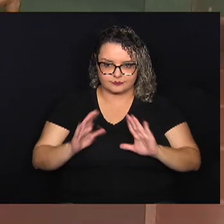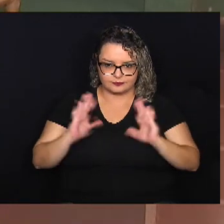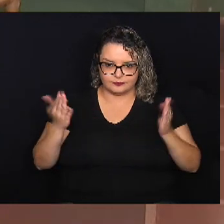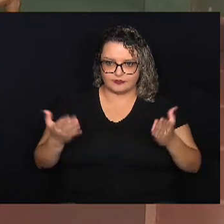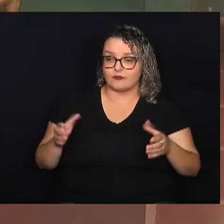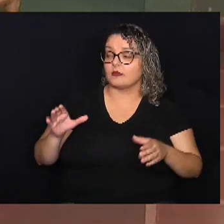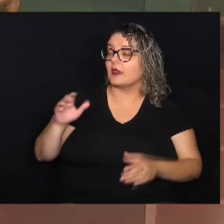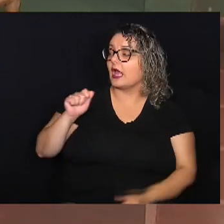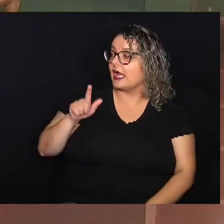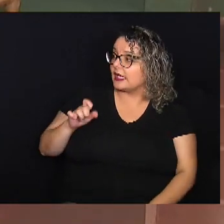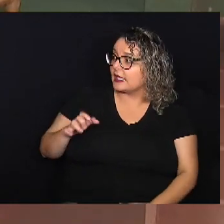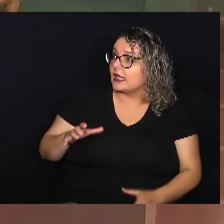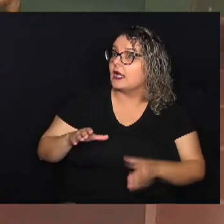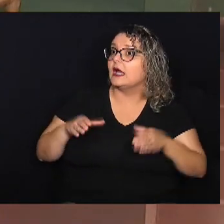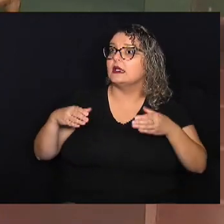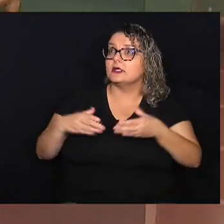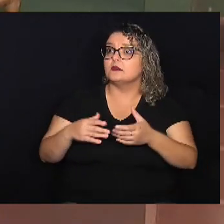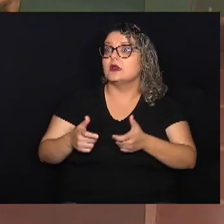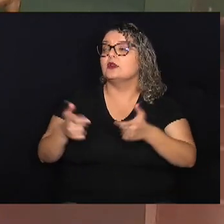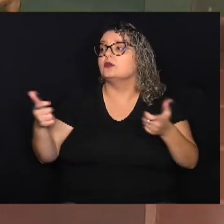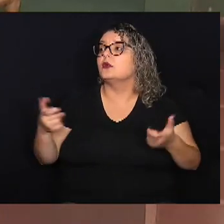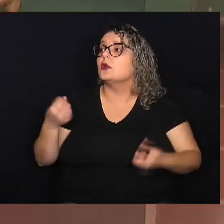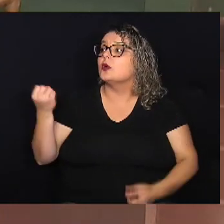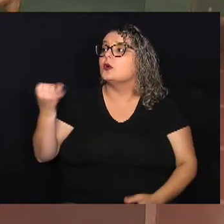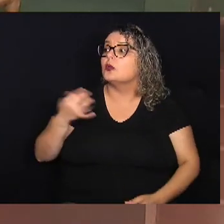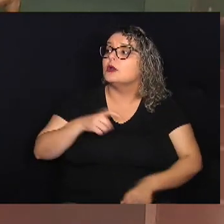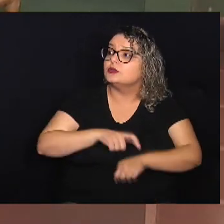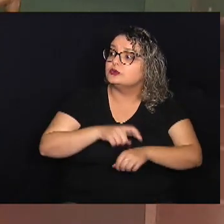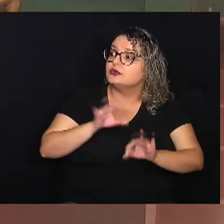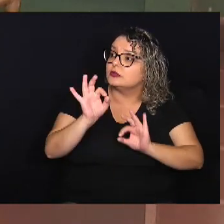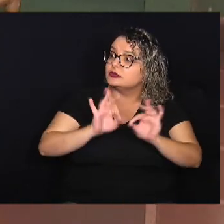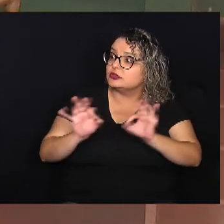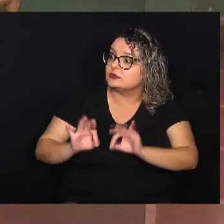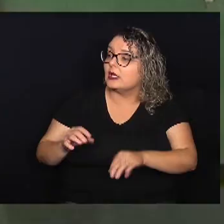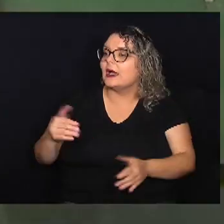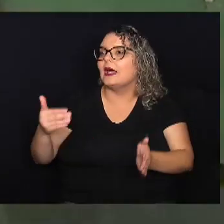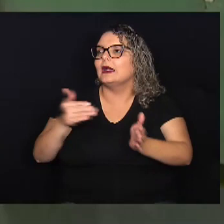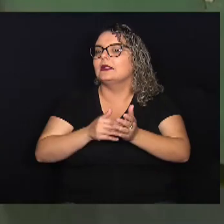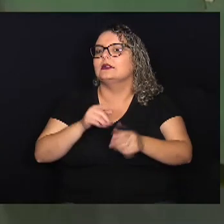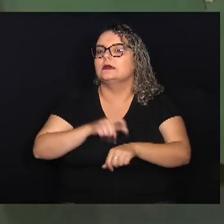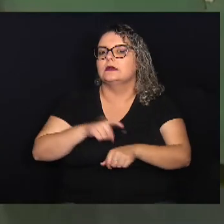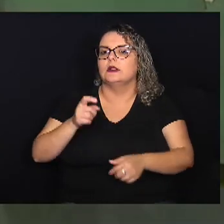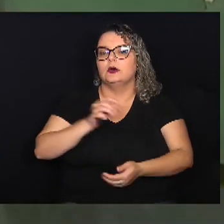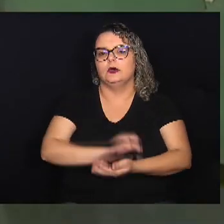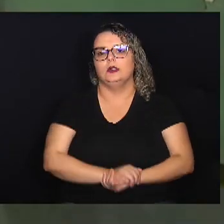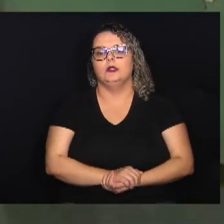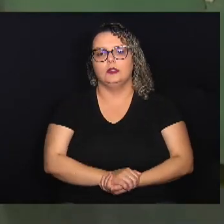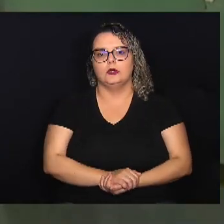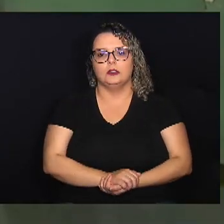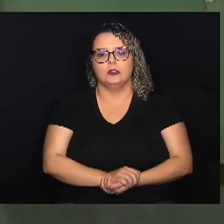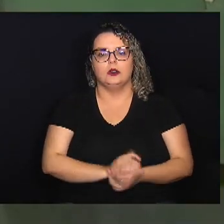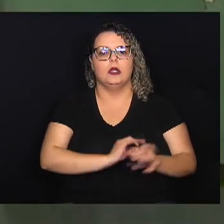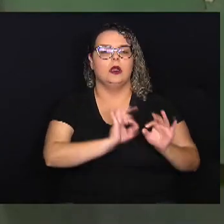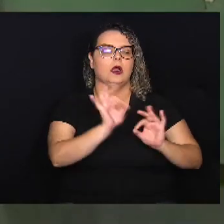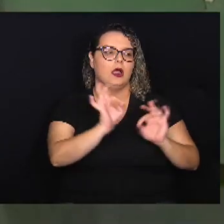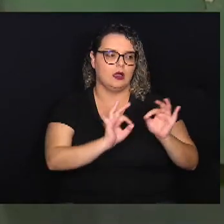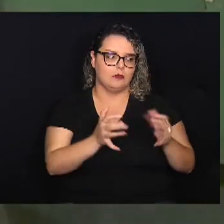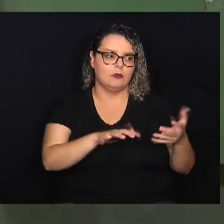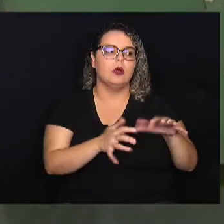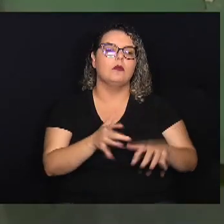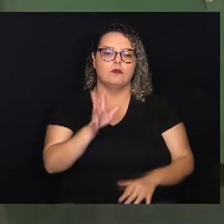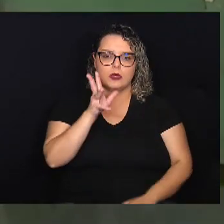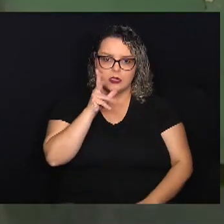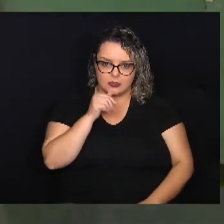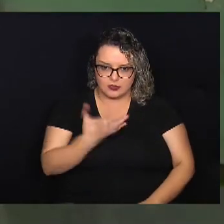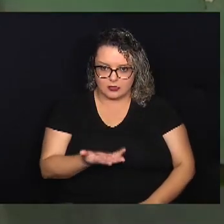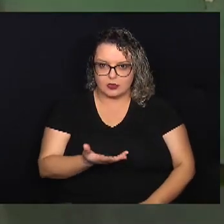enorme. Quanto tempo de preparação até o horário do espetáculo? A montagem ela é demorada, né? Por conta